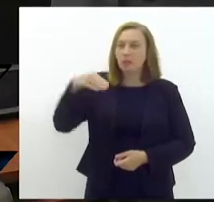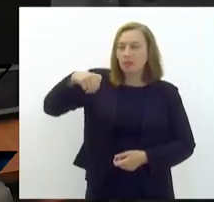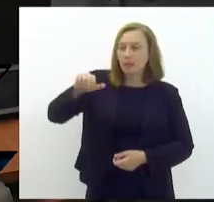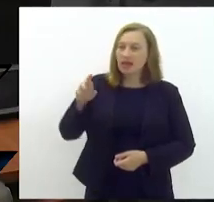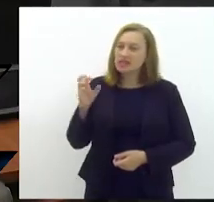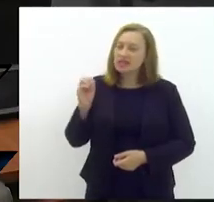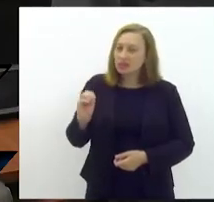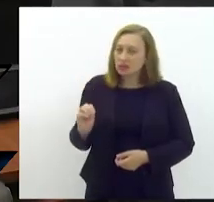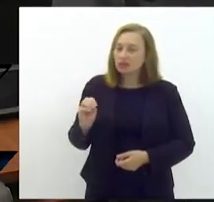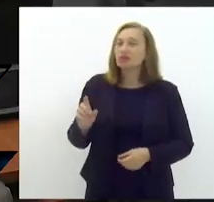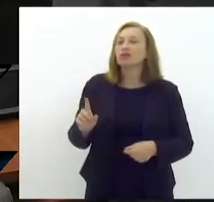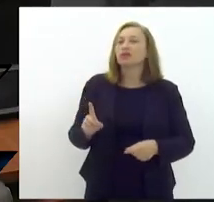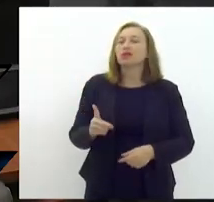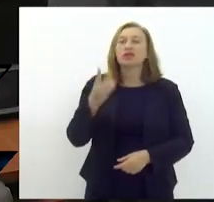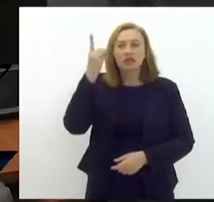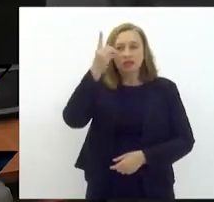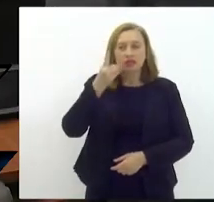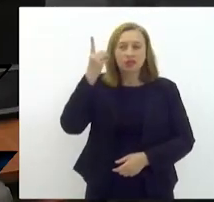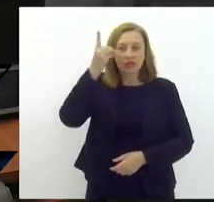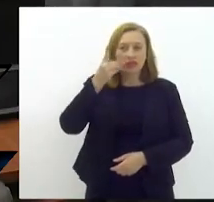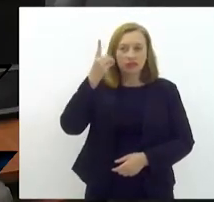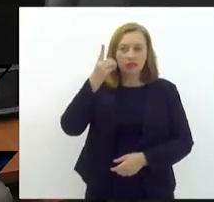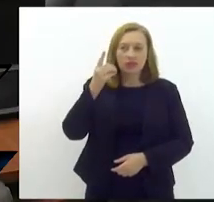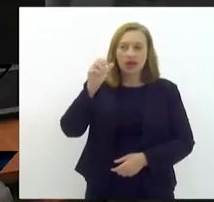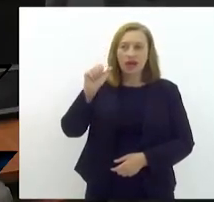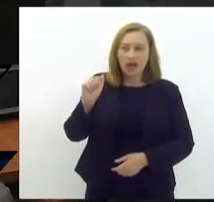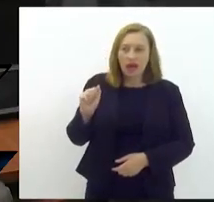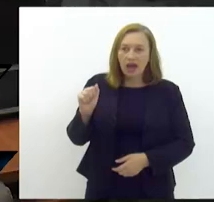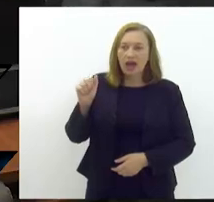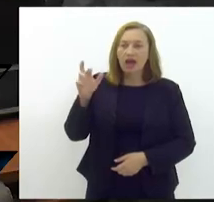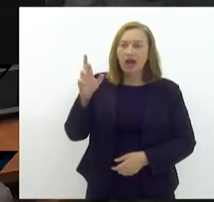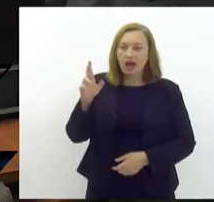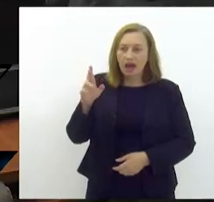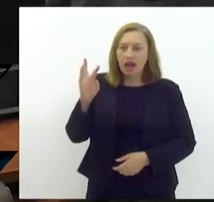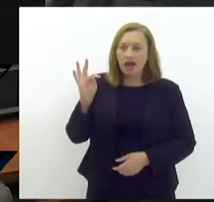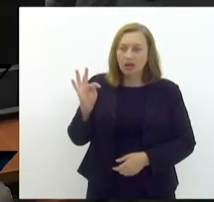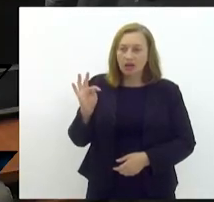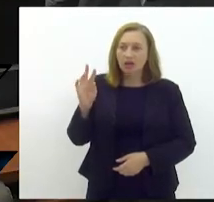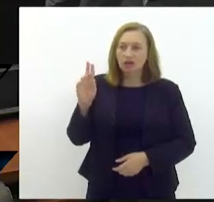deputado Arthur Monteiro